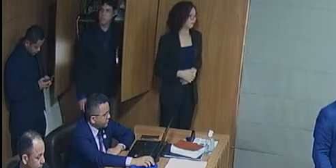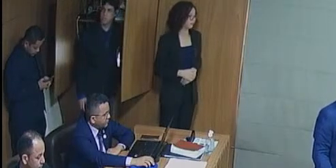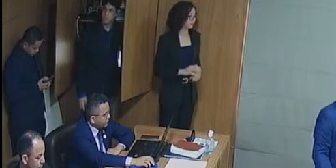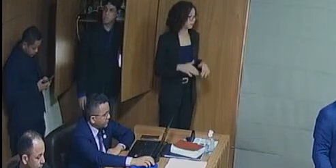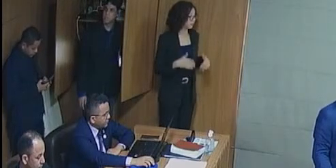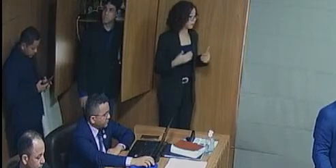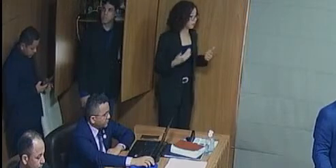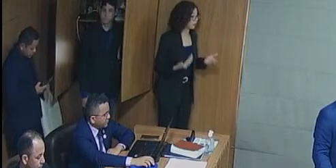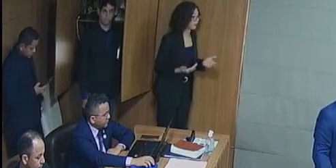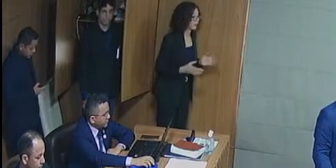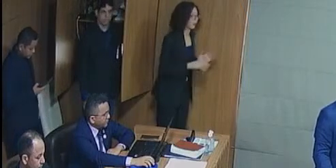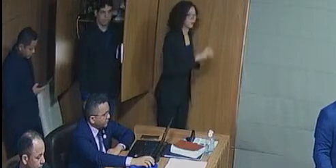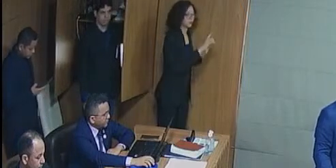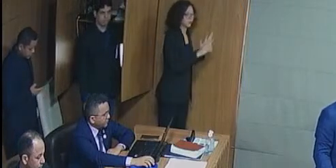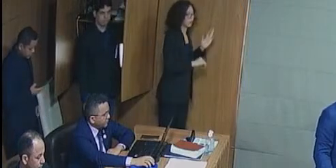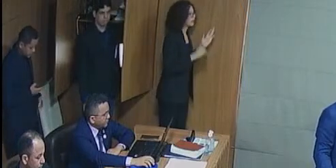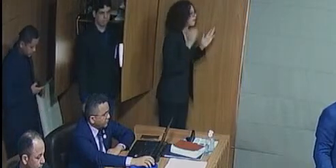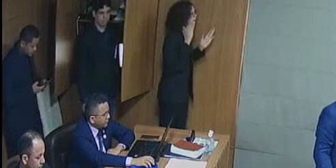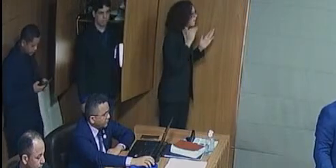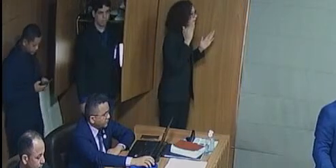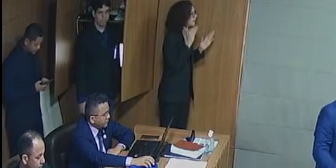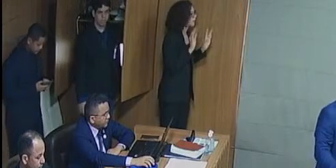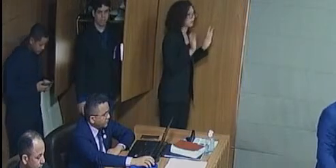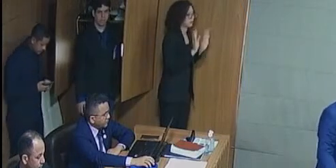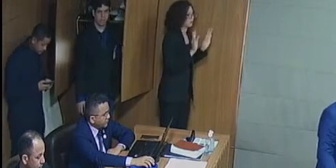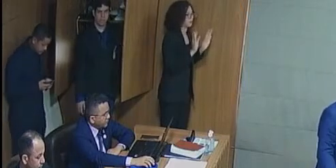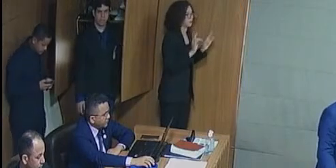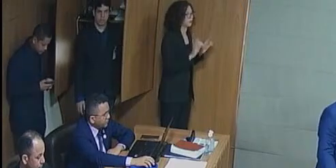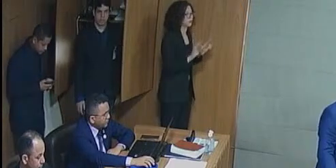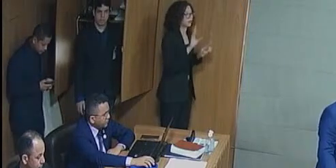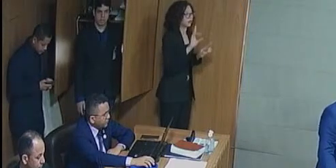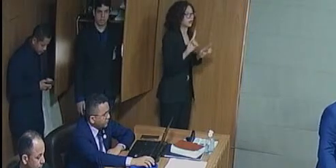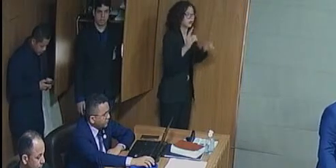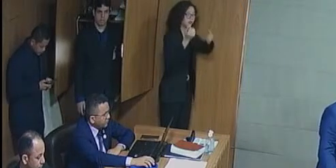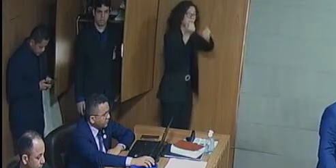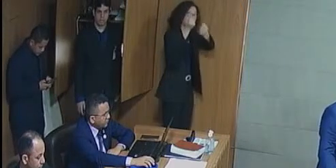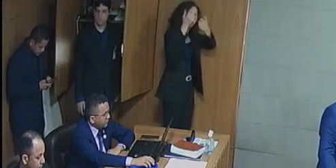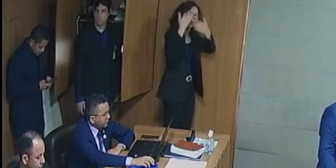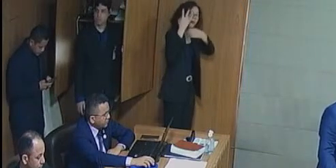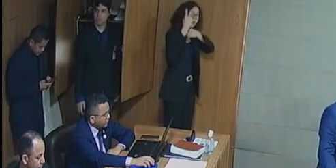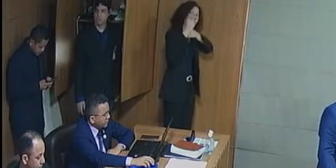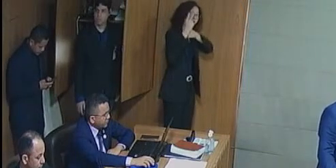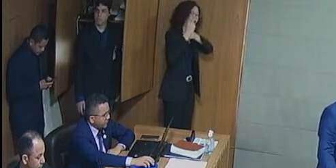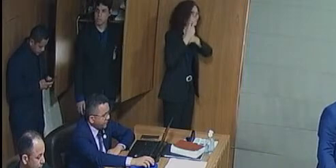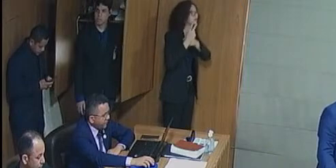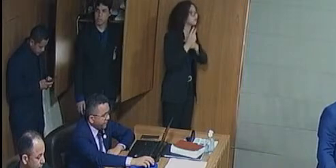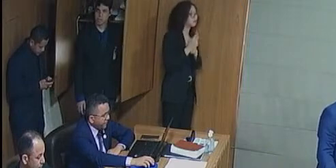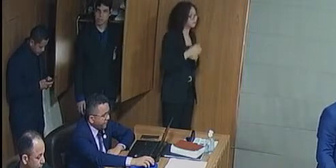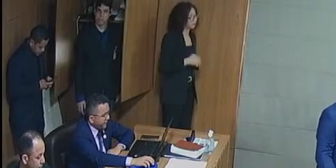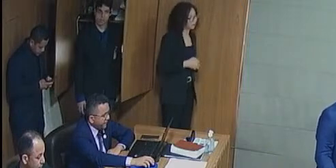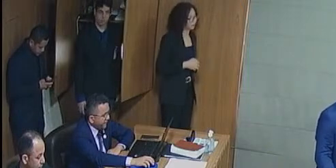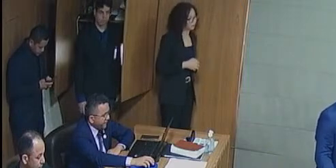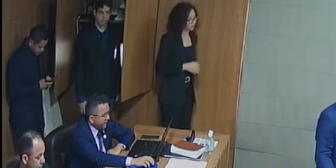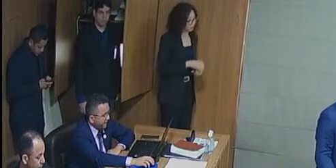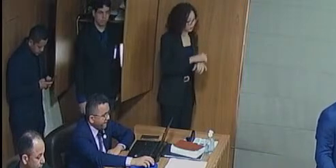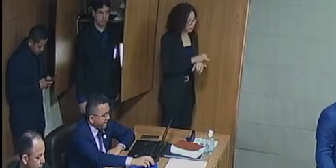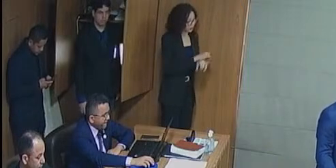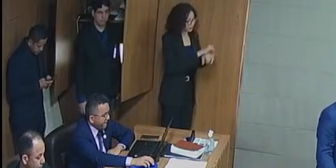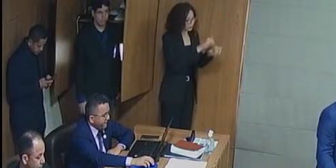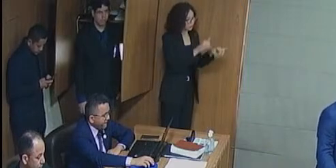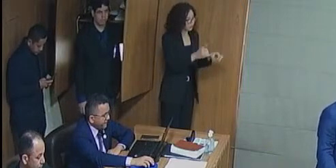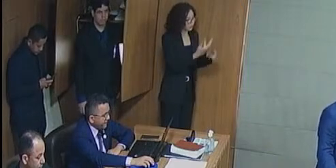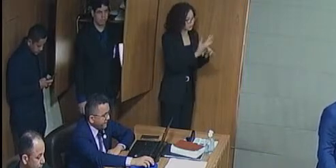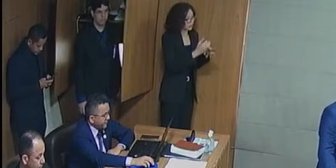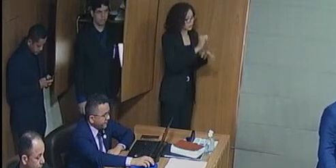do direito não falhará eu tenho fé sobretudo a mão de Deus está aqui e eu trago aos senhores a cidade de São Luís a